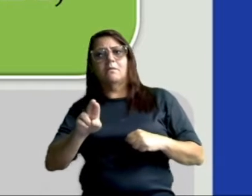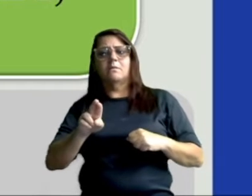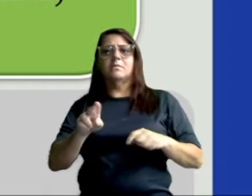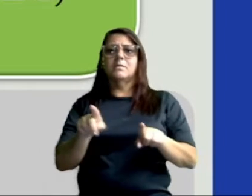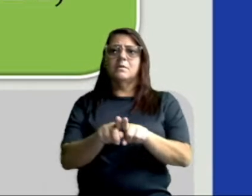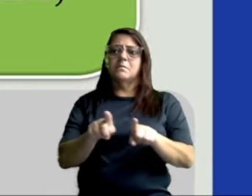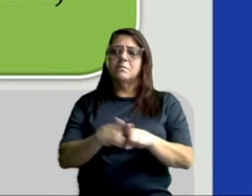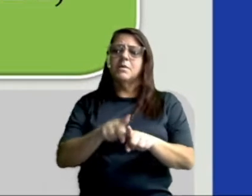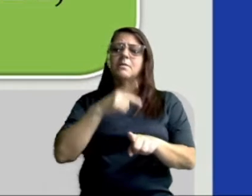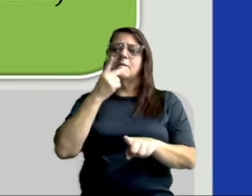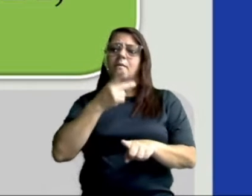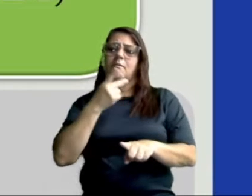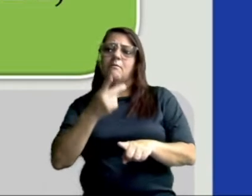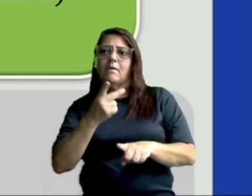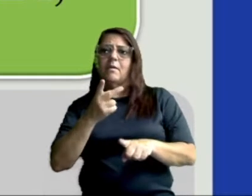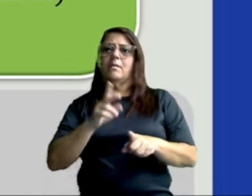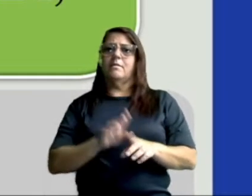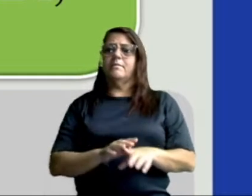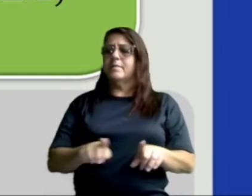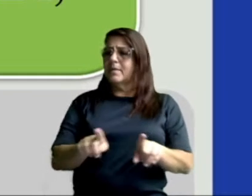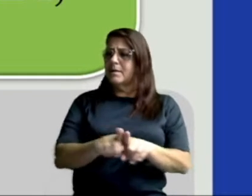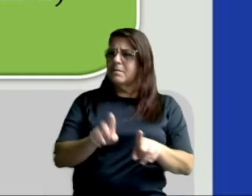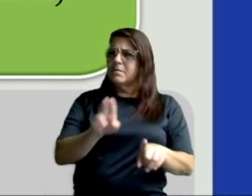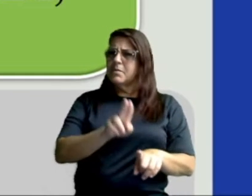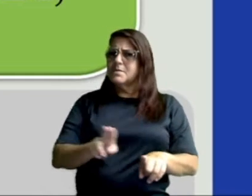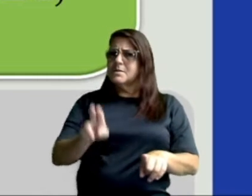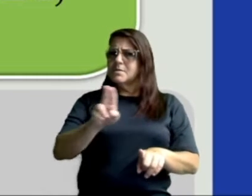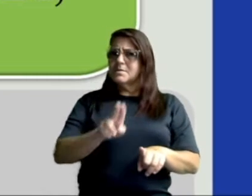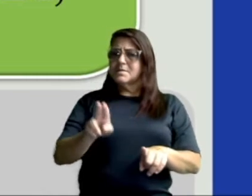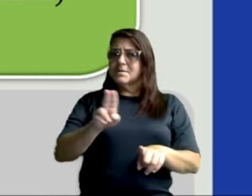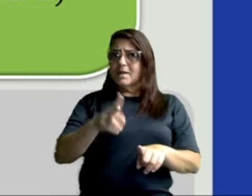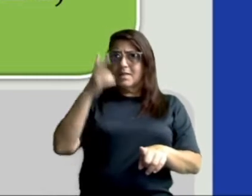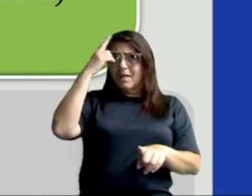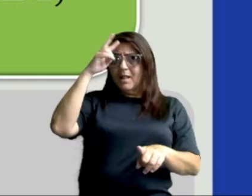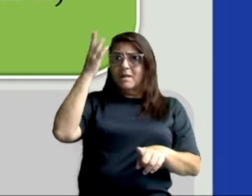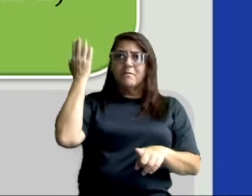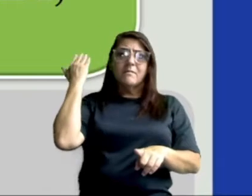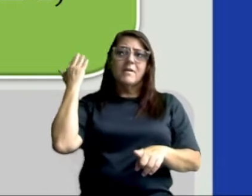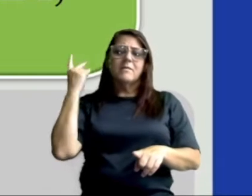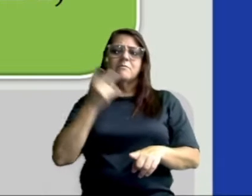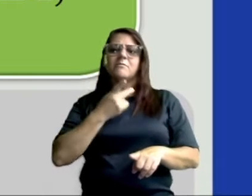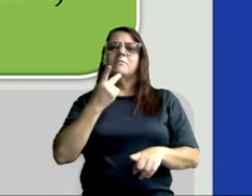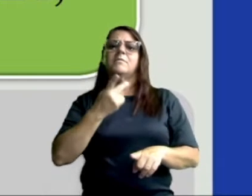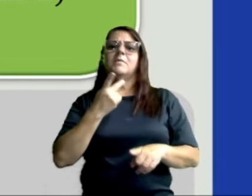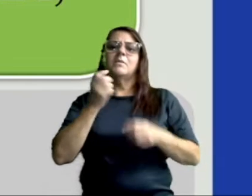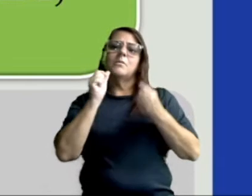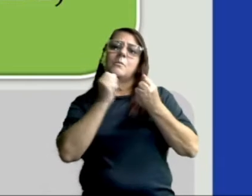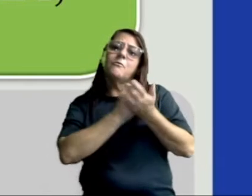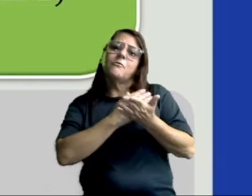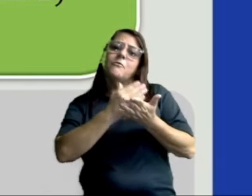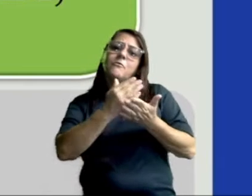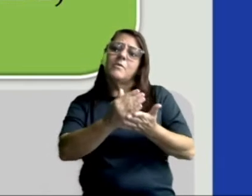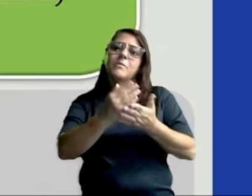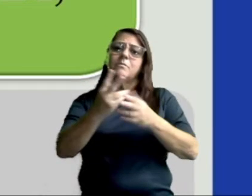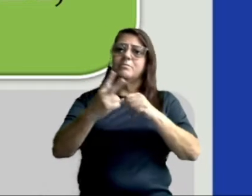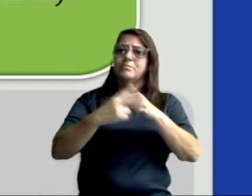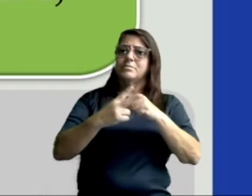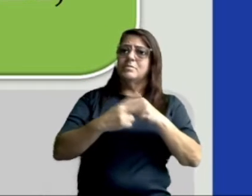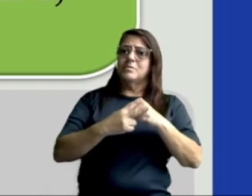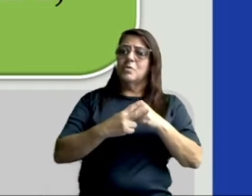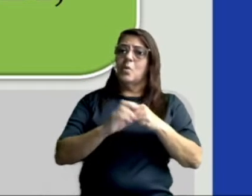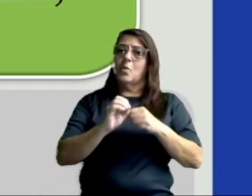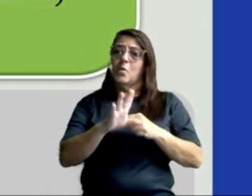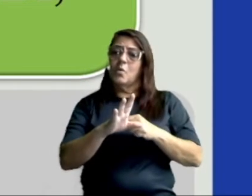na pronúncia. Agora, também ele pode ser usado, ó, lembra que eu falei? Como verbo principal ou como